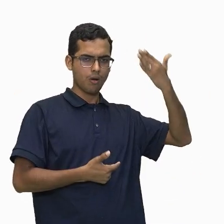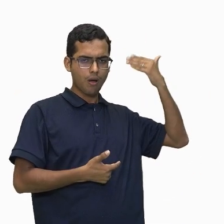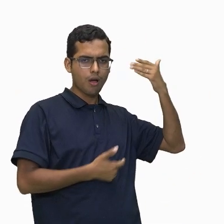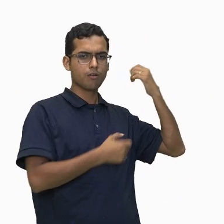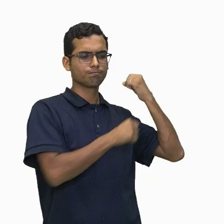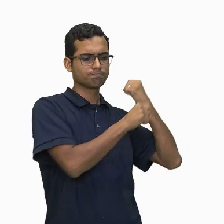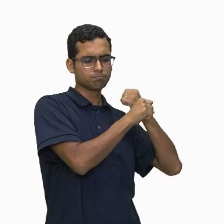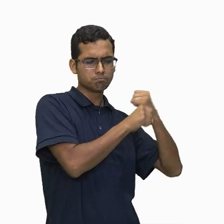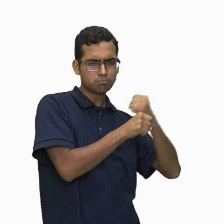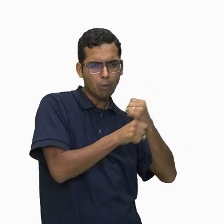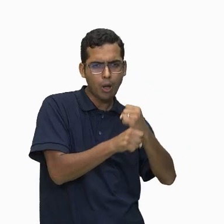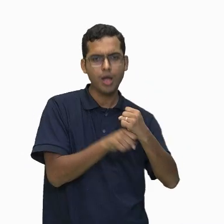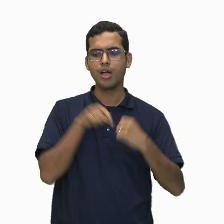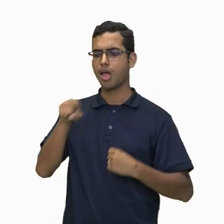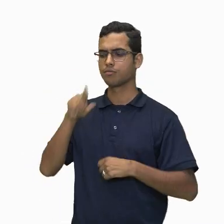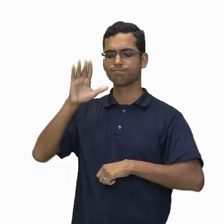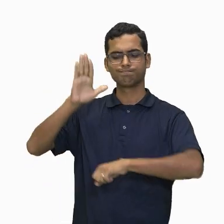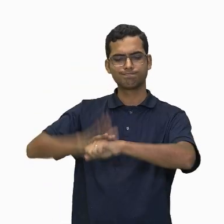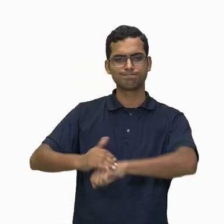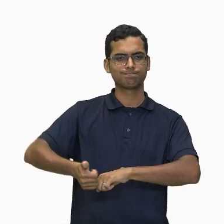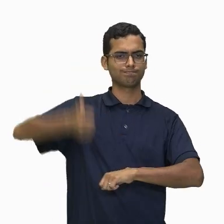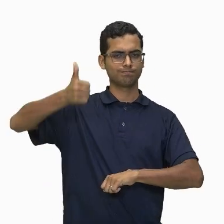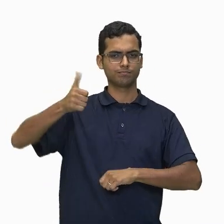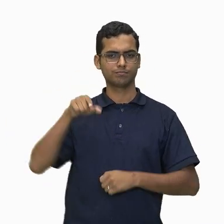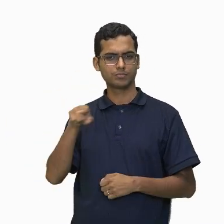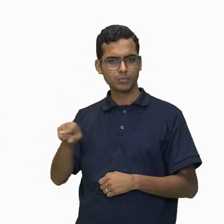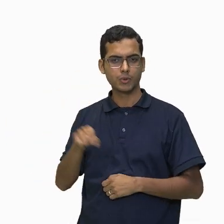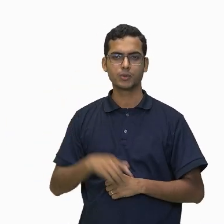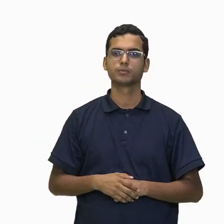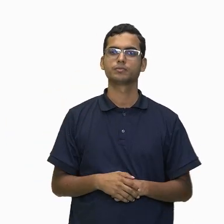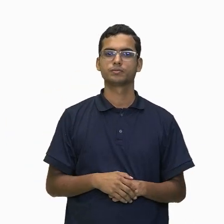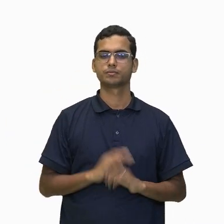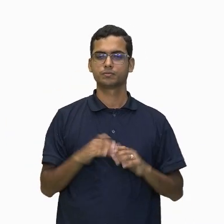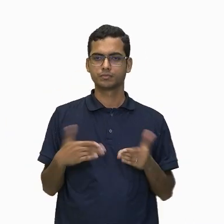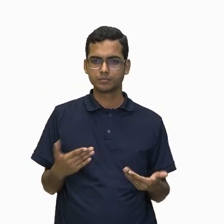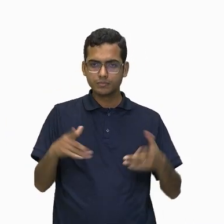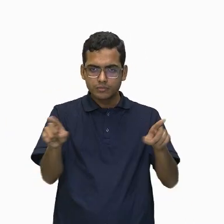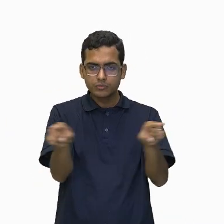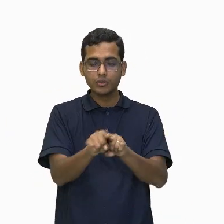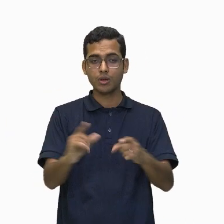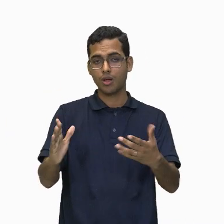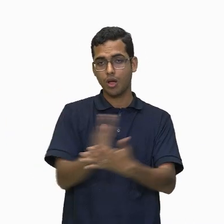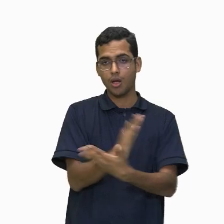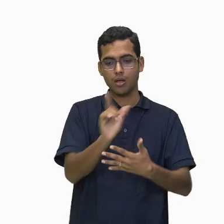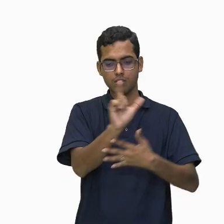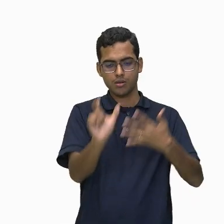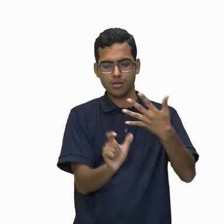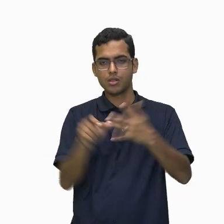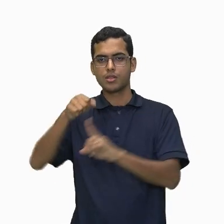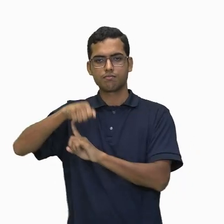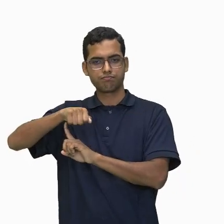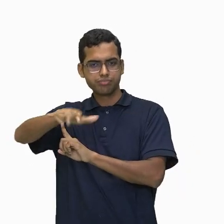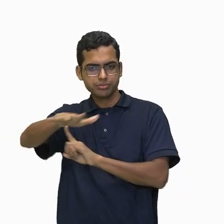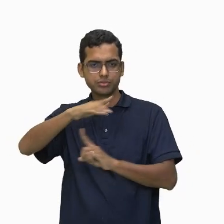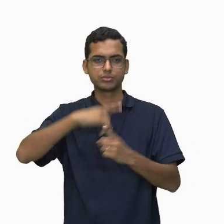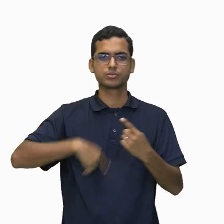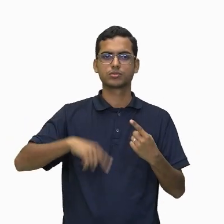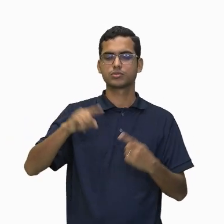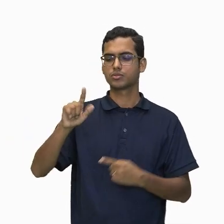internet, né? Pode ser, algumas são gírias, né? Algumas são, por exemplo, essa